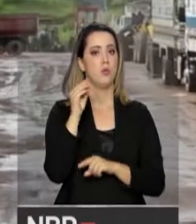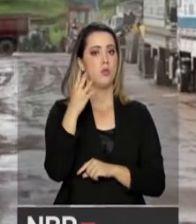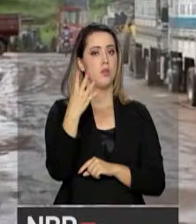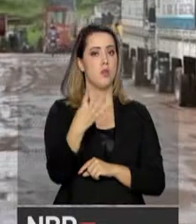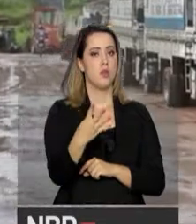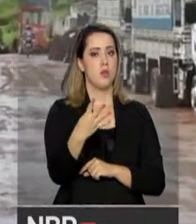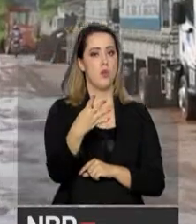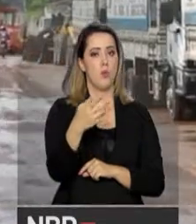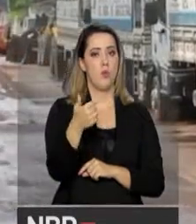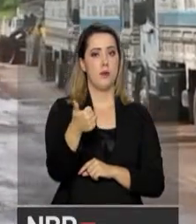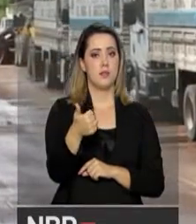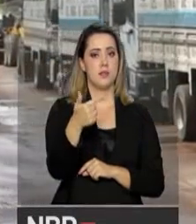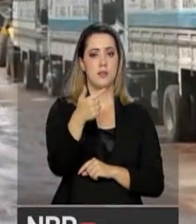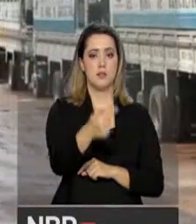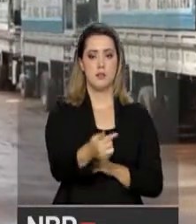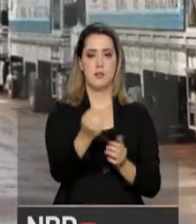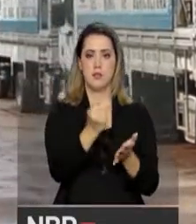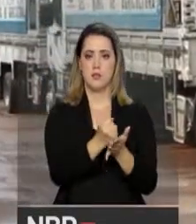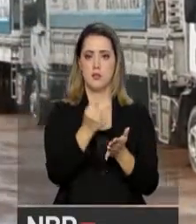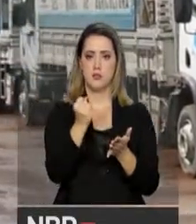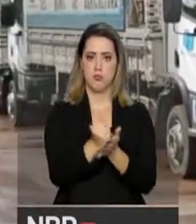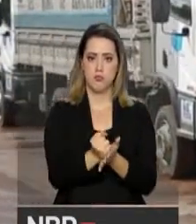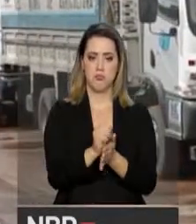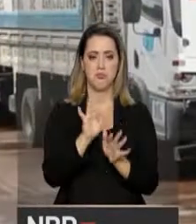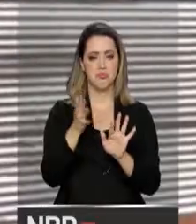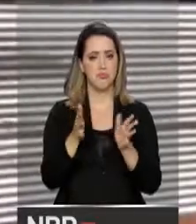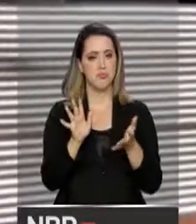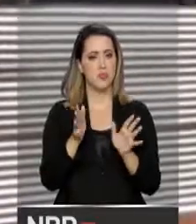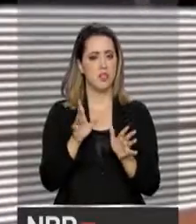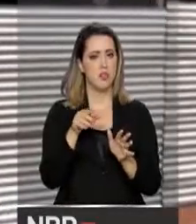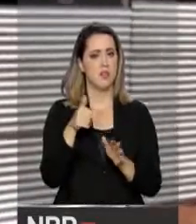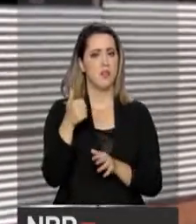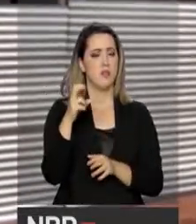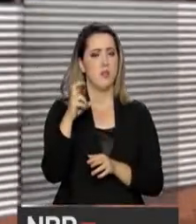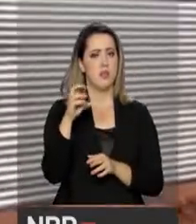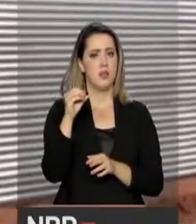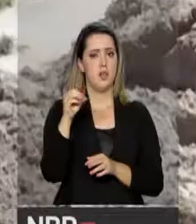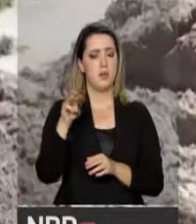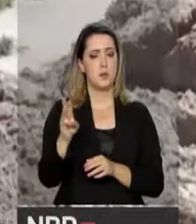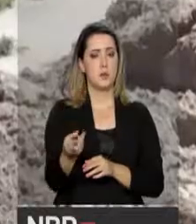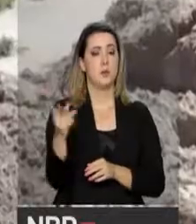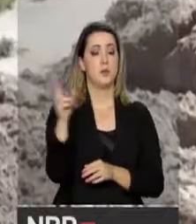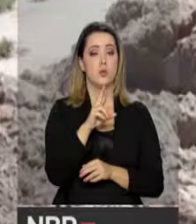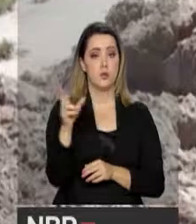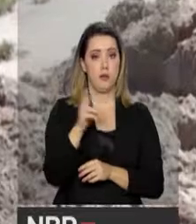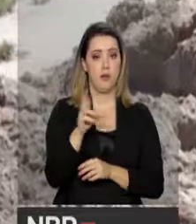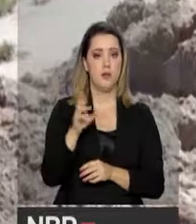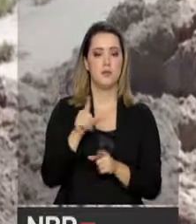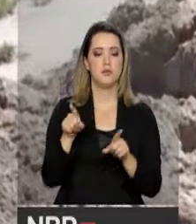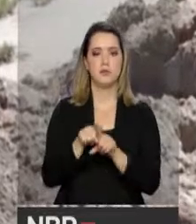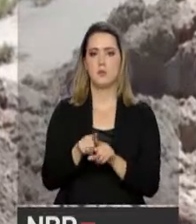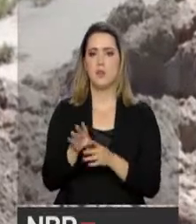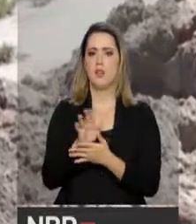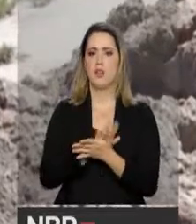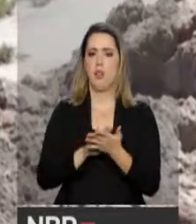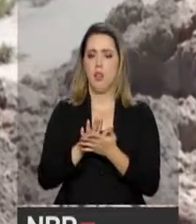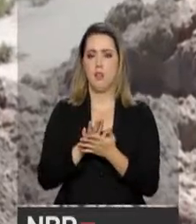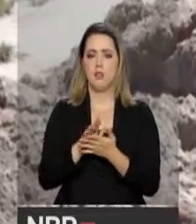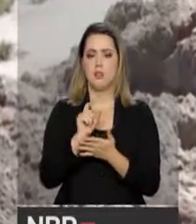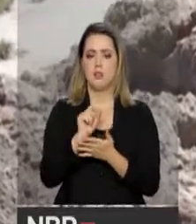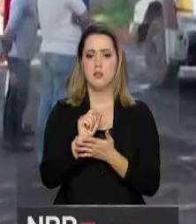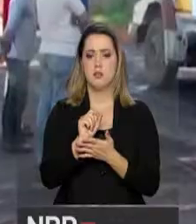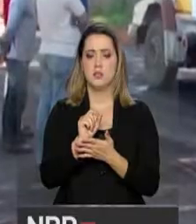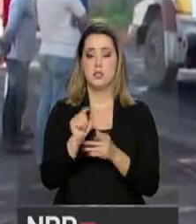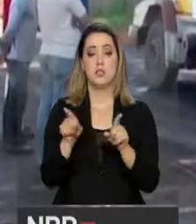417 convênios, da ordem de aproximadamente 500 milhões de reais, sem contar